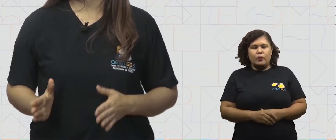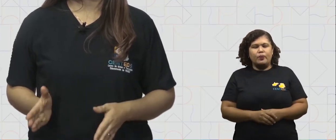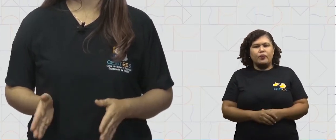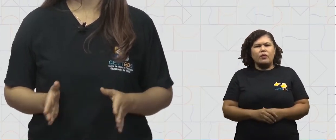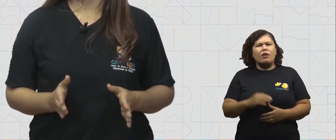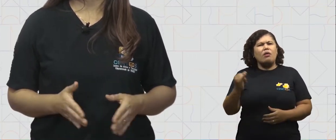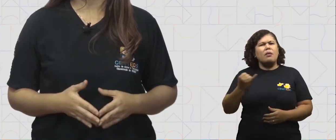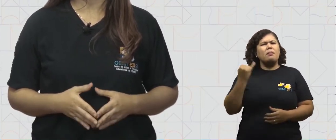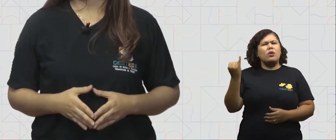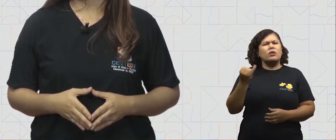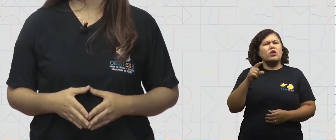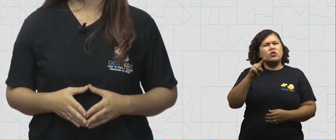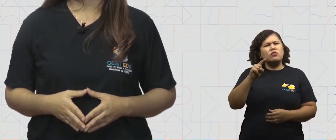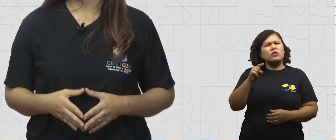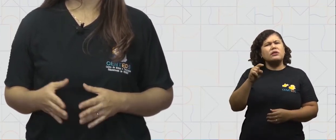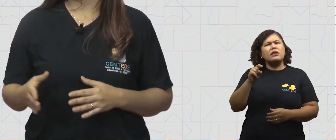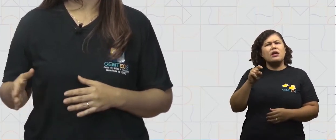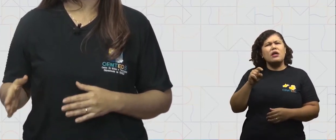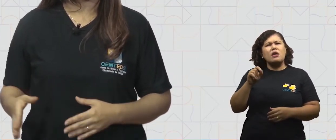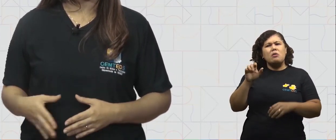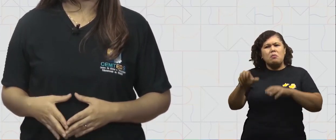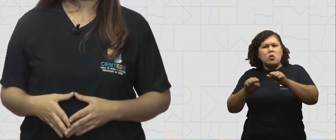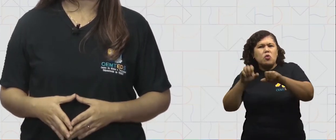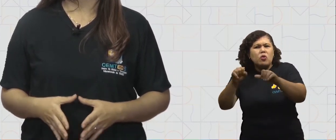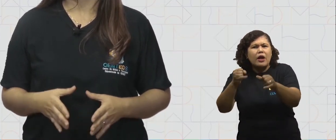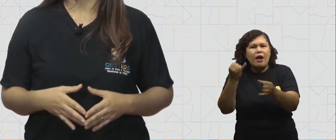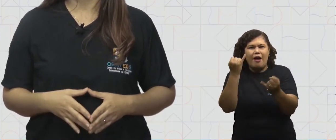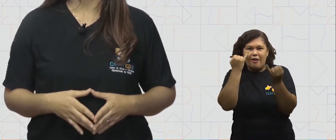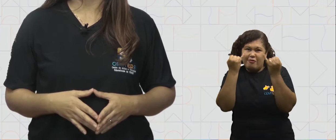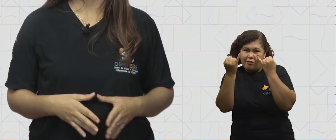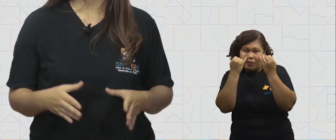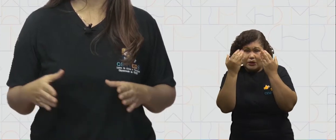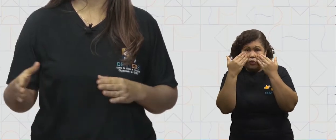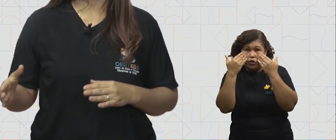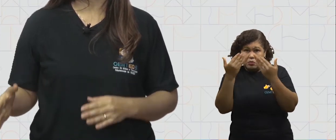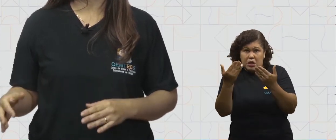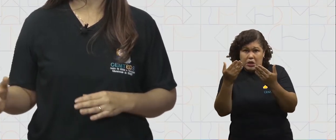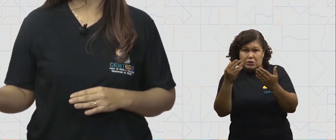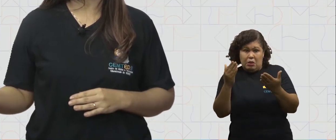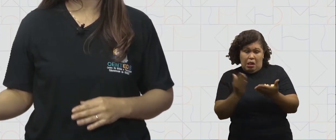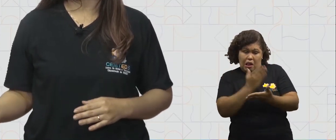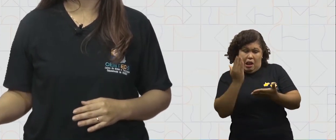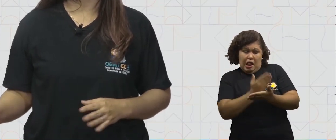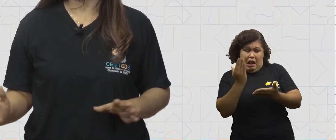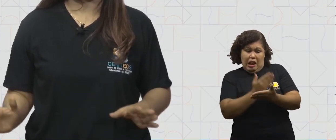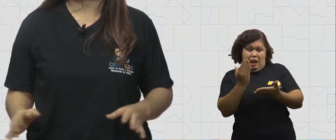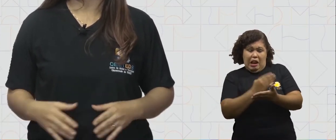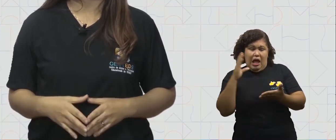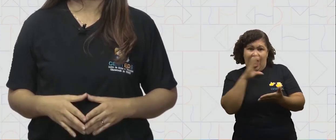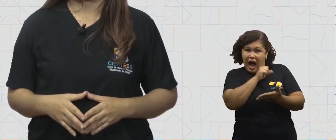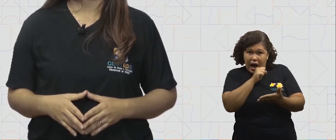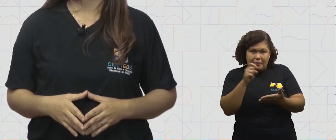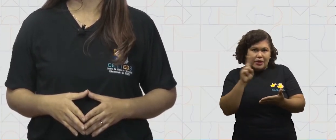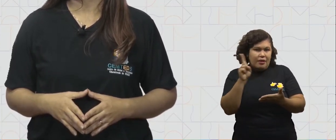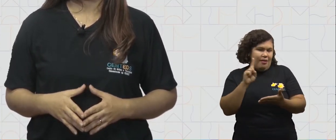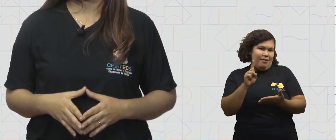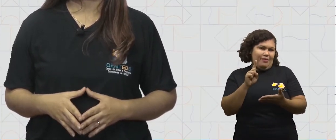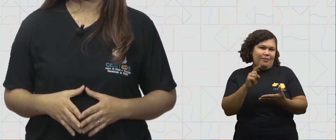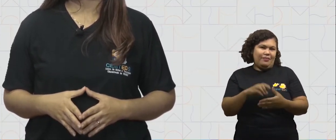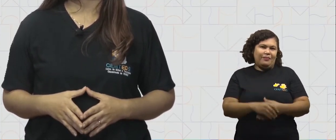seu processo de ir buscar as informações explícitas, não faça a leitura distraída ou rápida